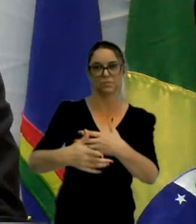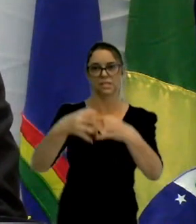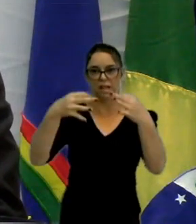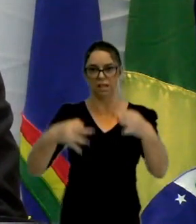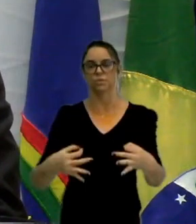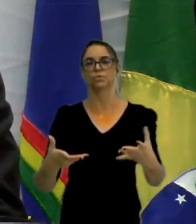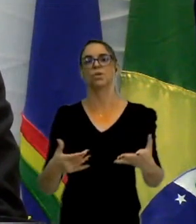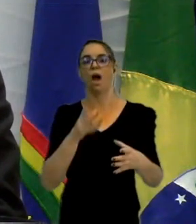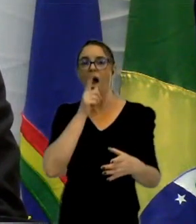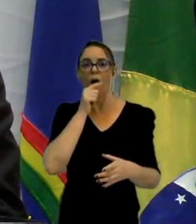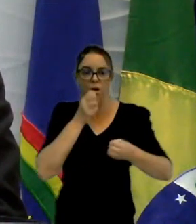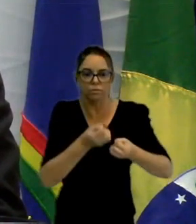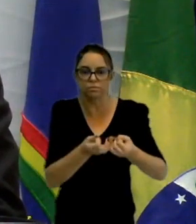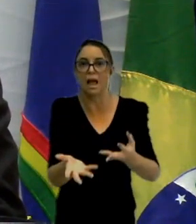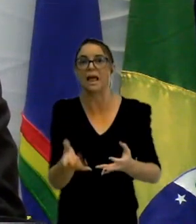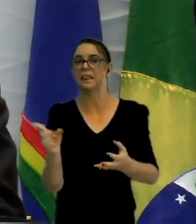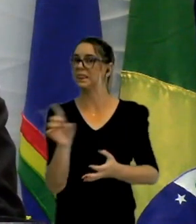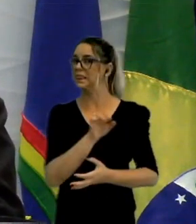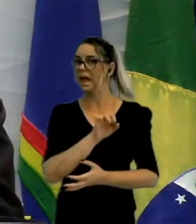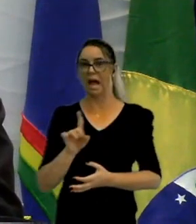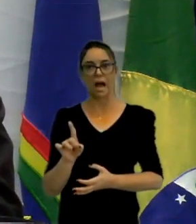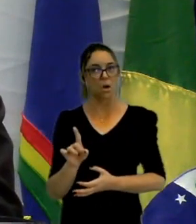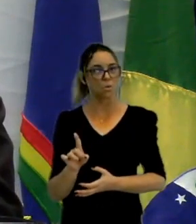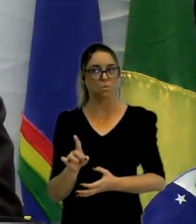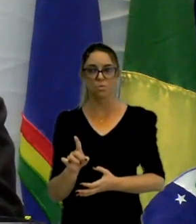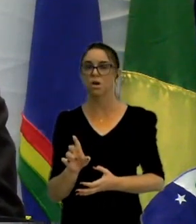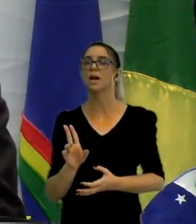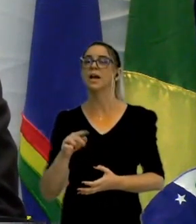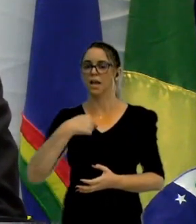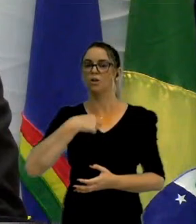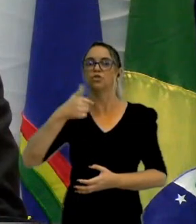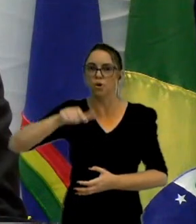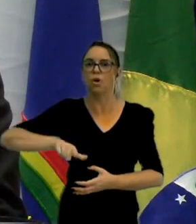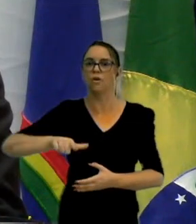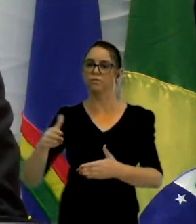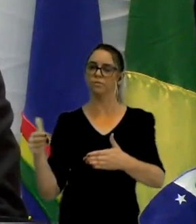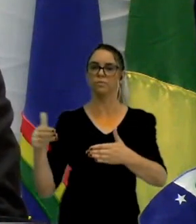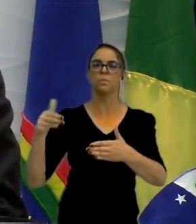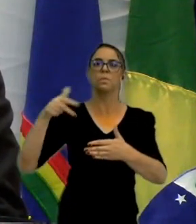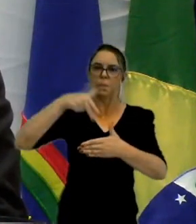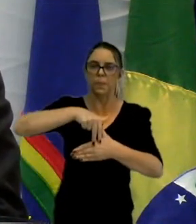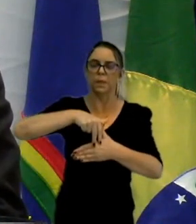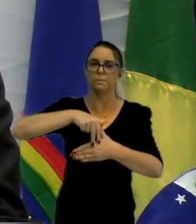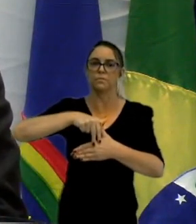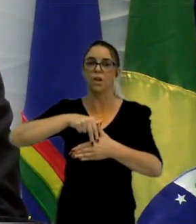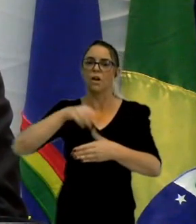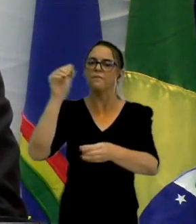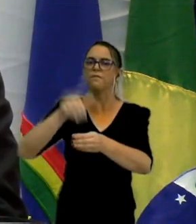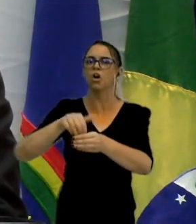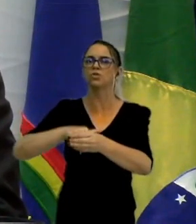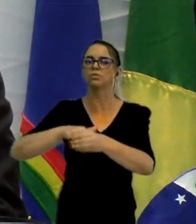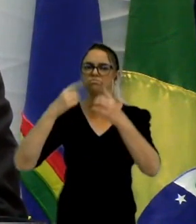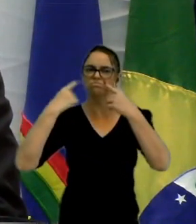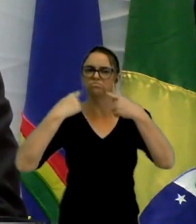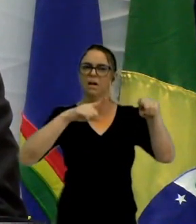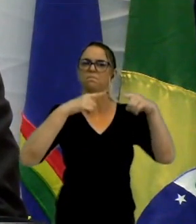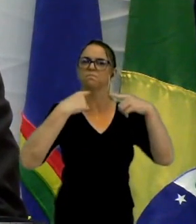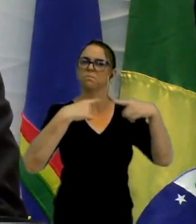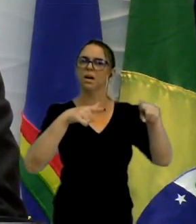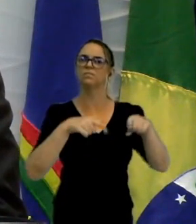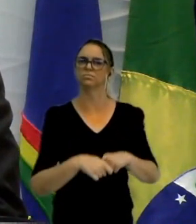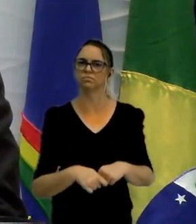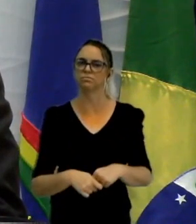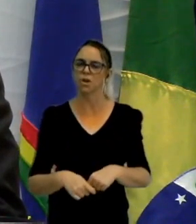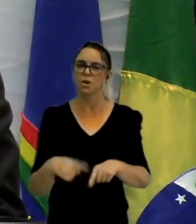do nosso município, eu vou vir aqui a essa tribuna apresentar um voto de repúdio a essa entidade que tanto trata